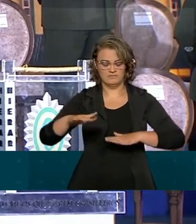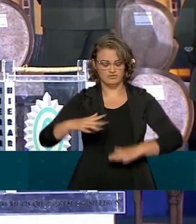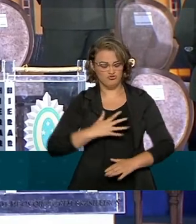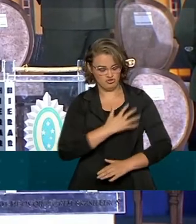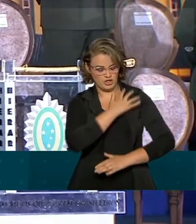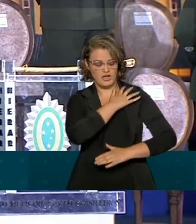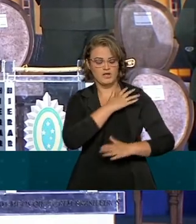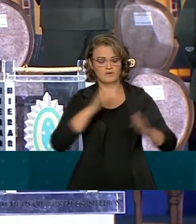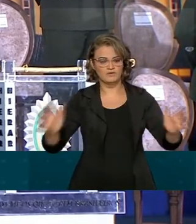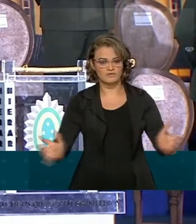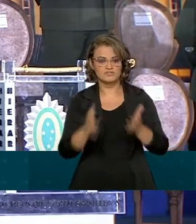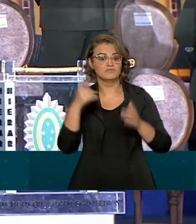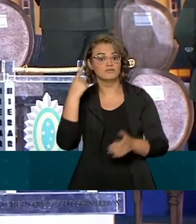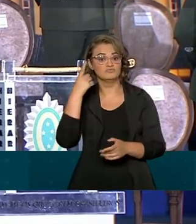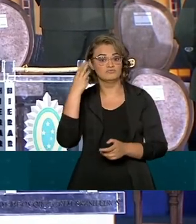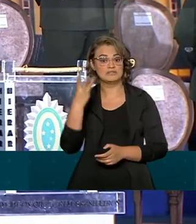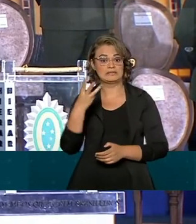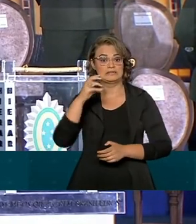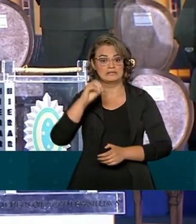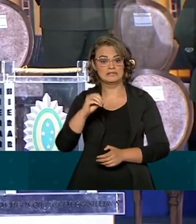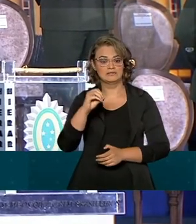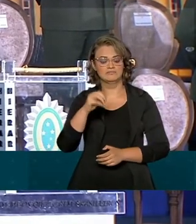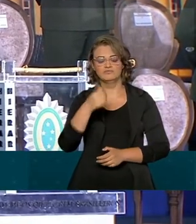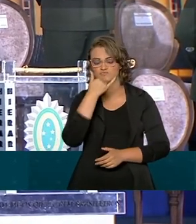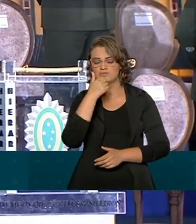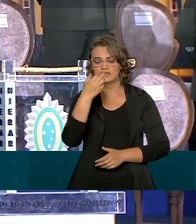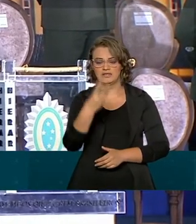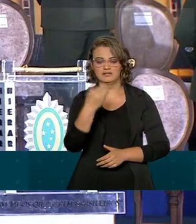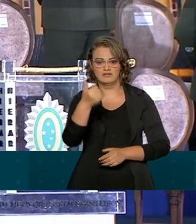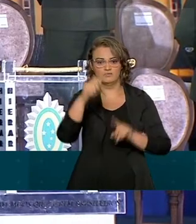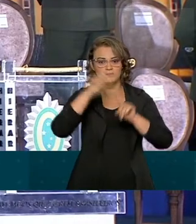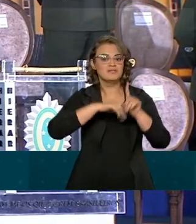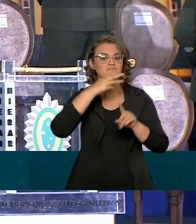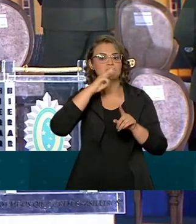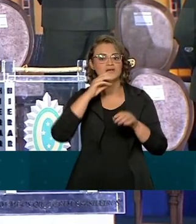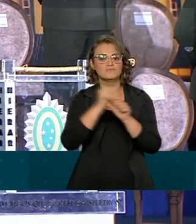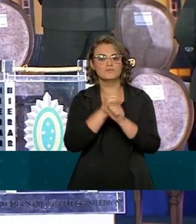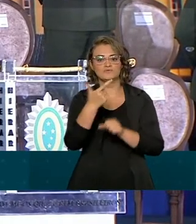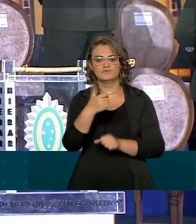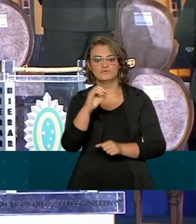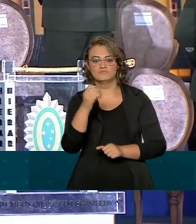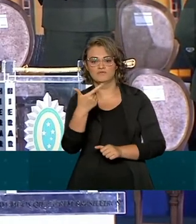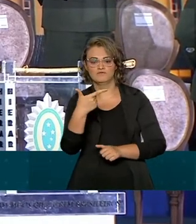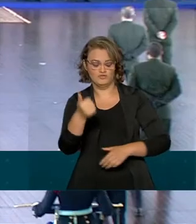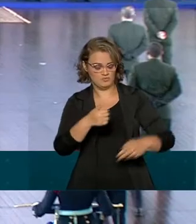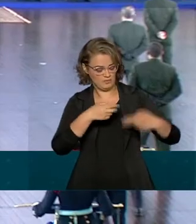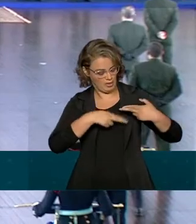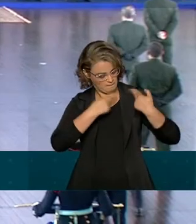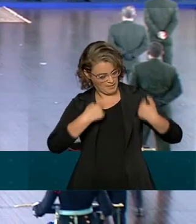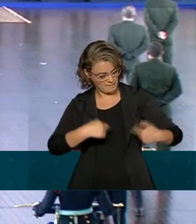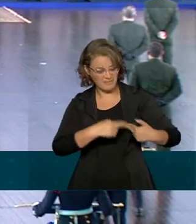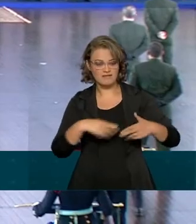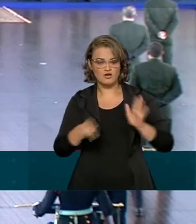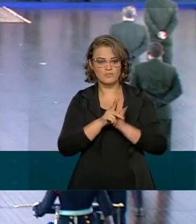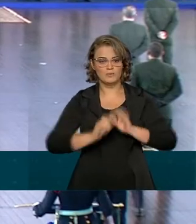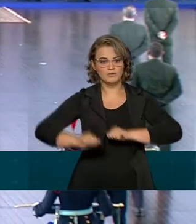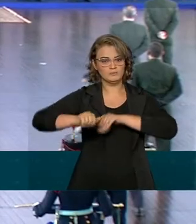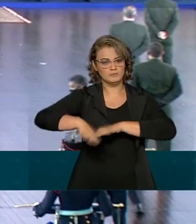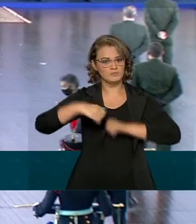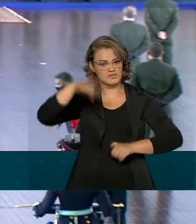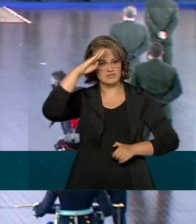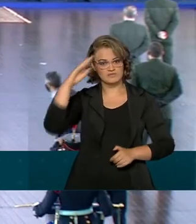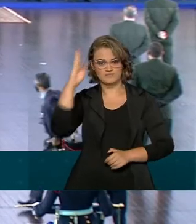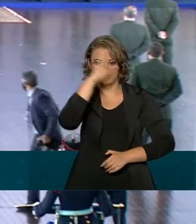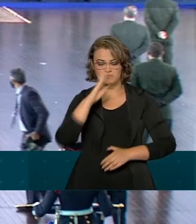promovidos em 31 de março de 2021 a imposição da medalha exército brasileiro dos